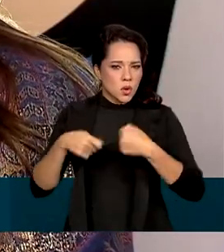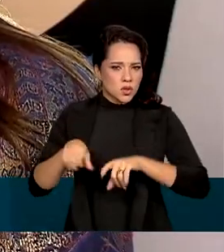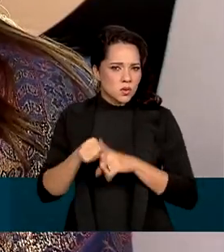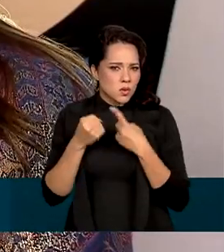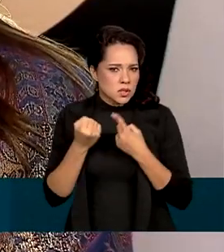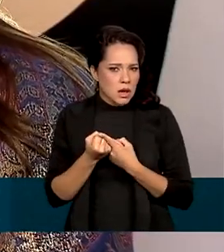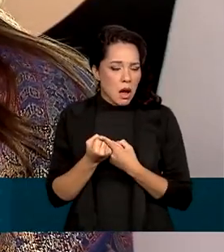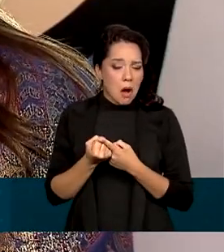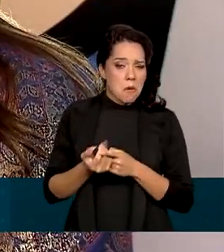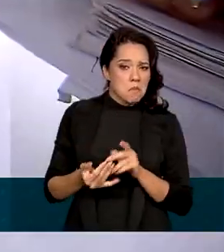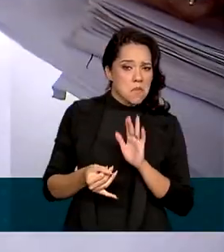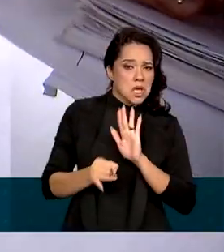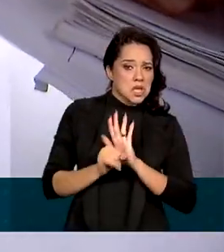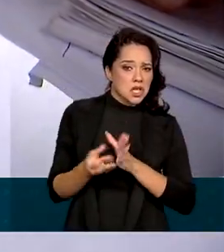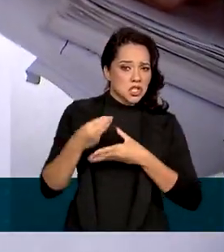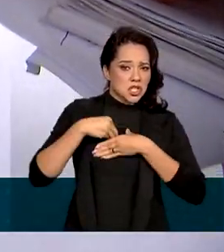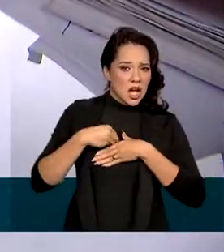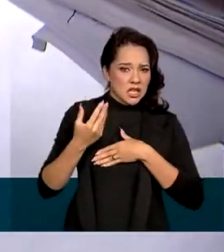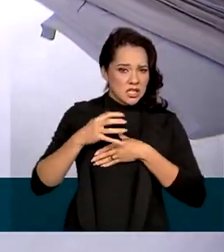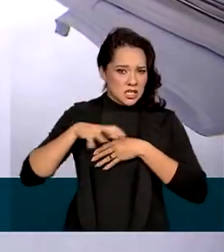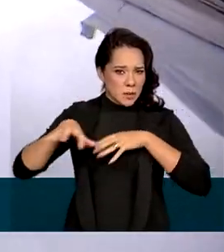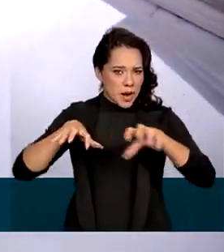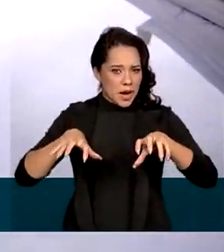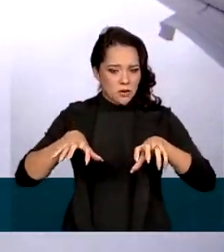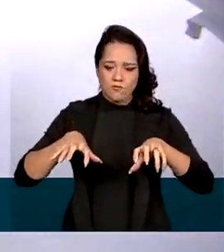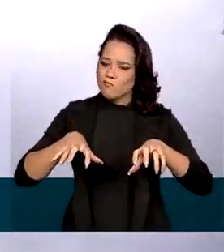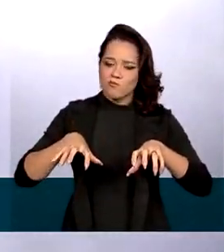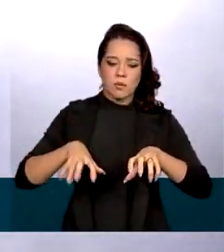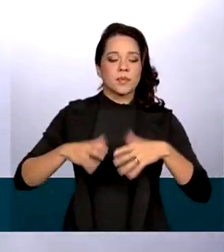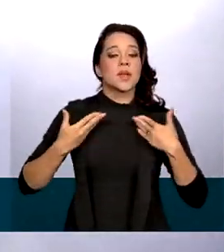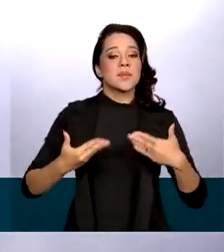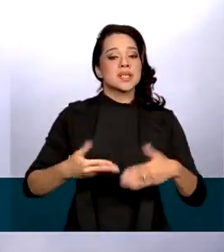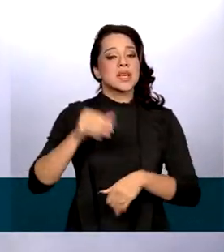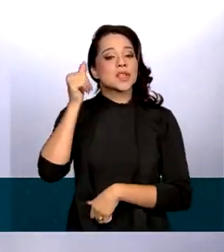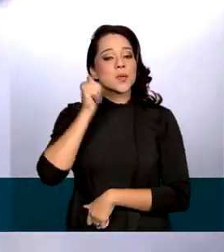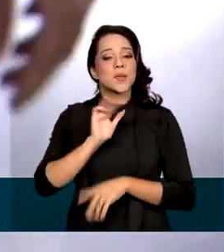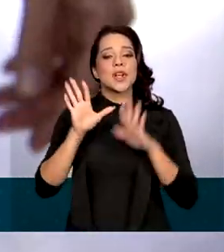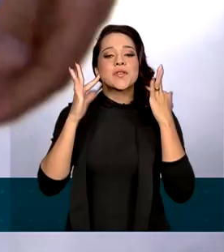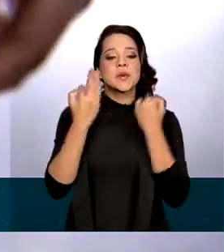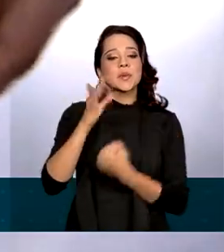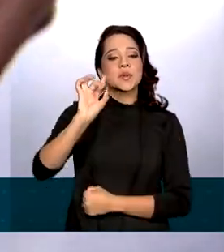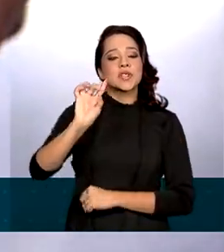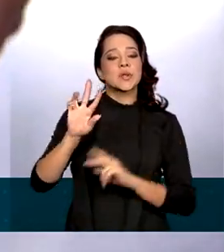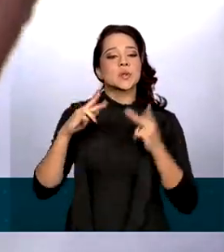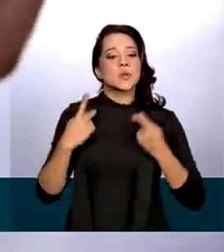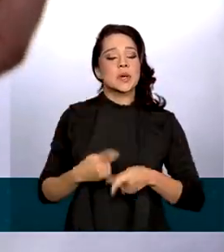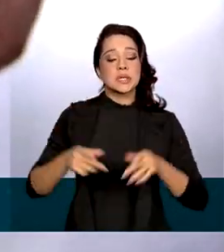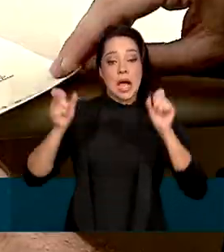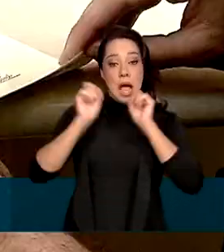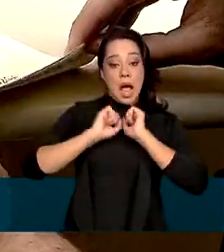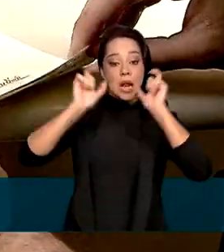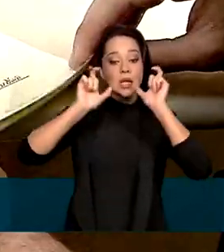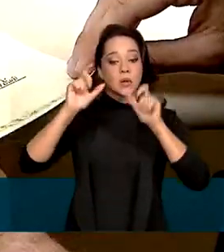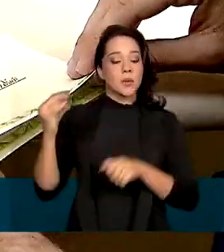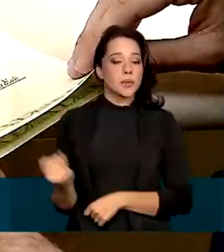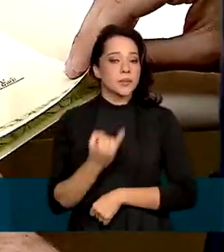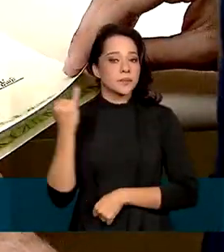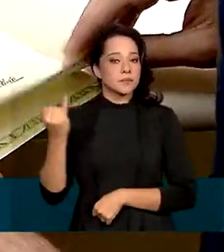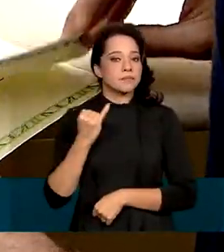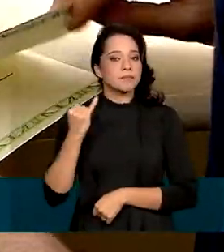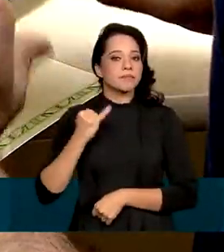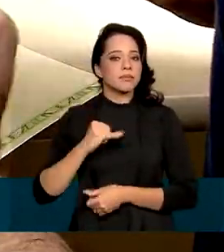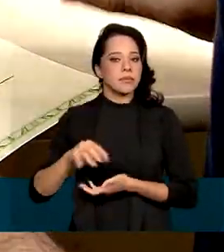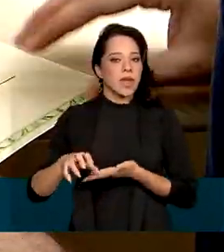social, identidade. E um trabalho do Ministério da Mulher, da Família e dos Direitos Humanos alertou sobre a importância do